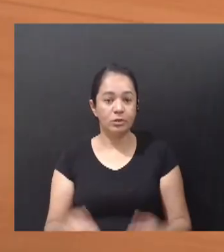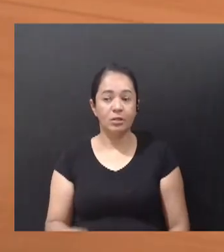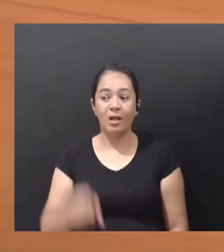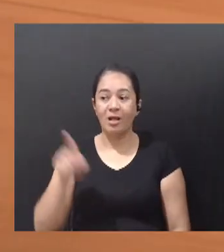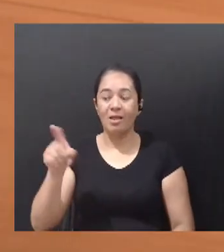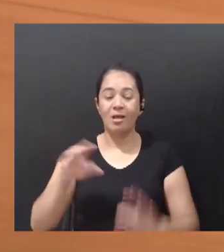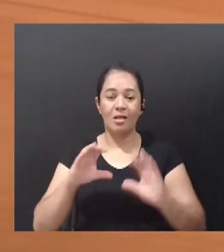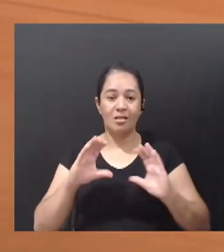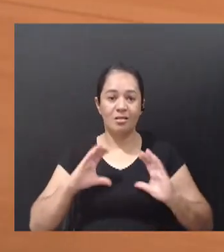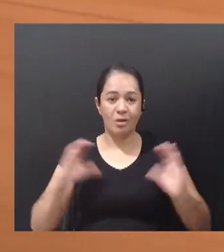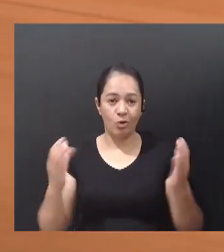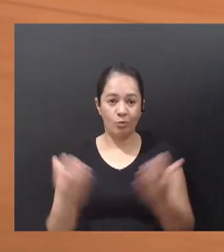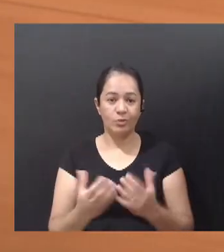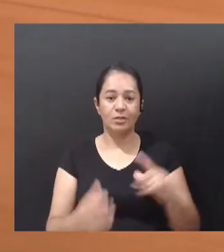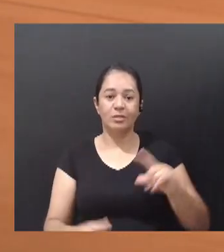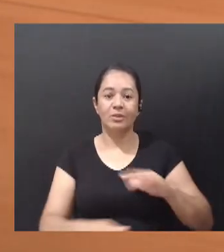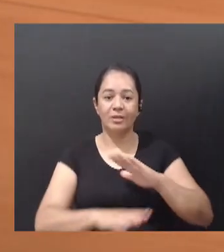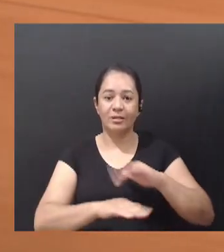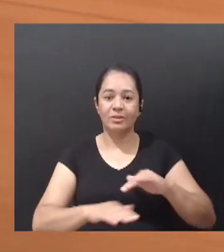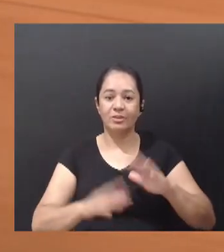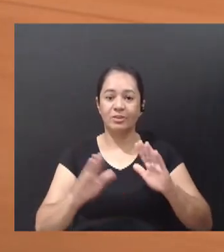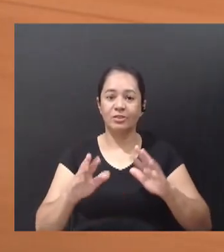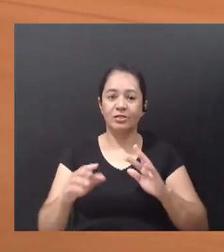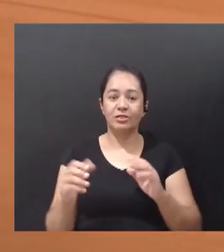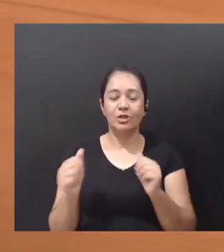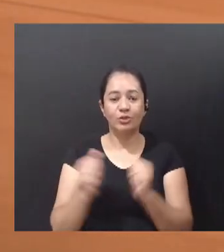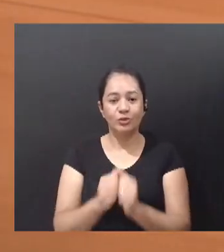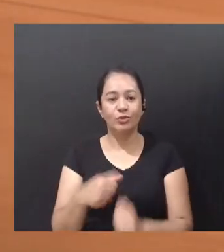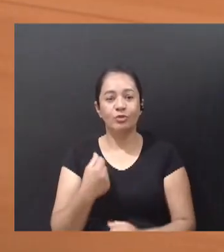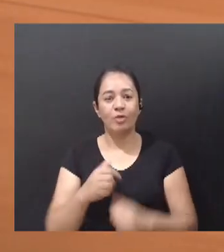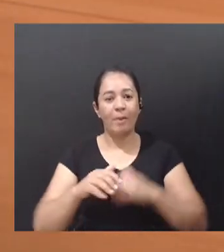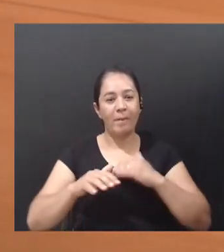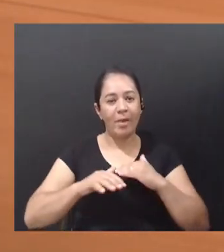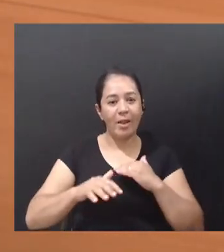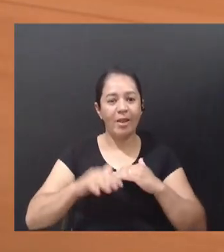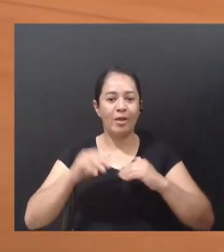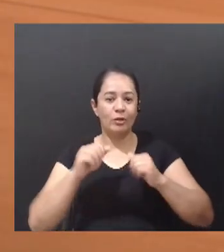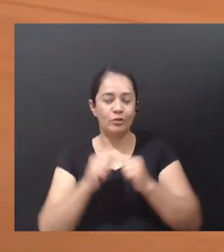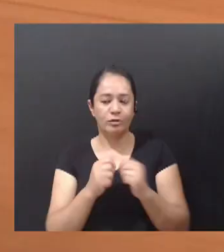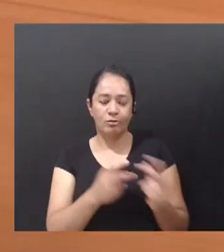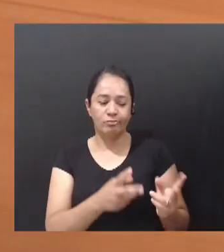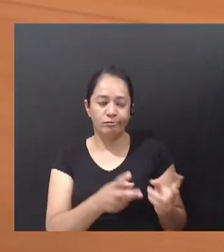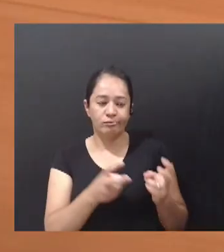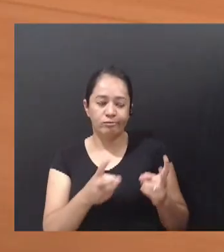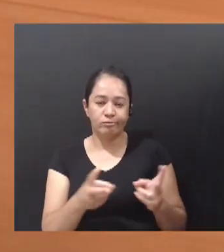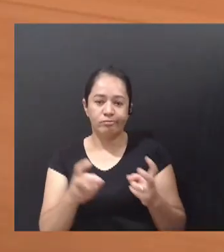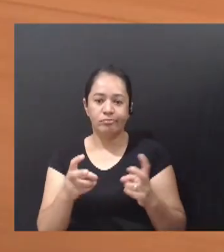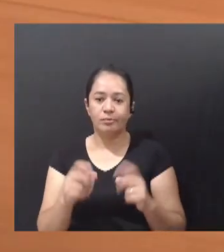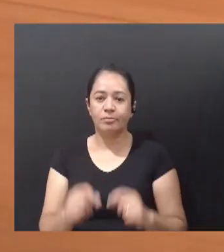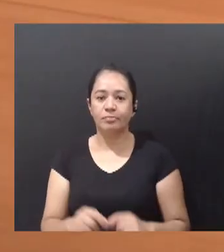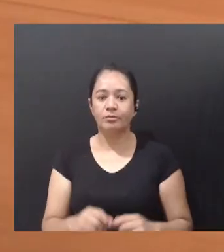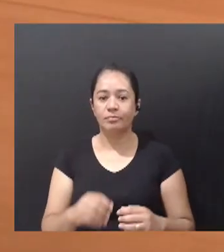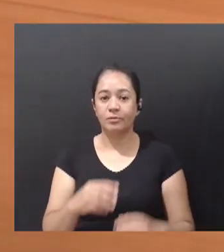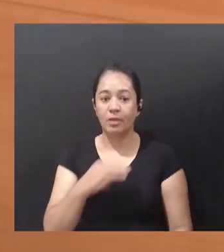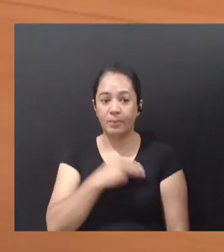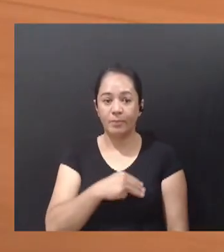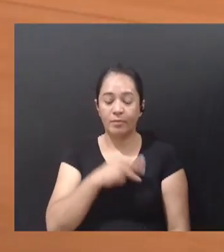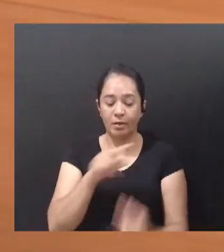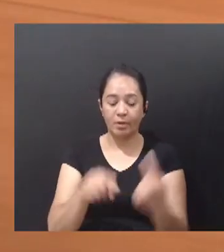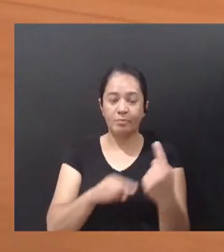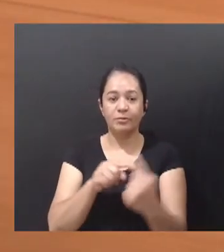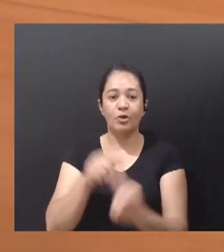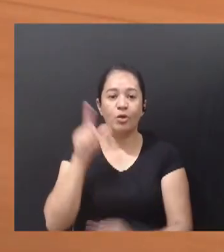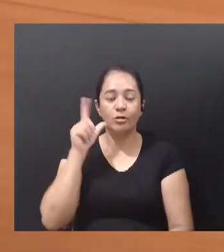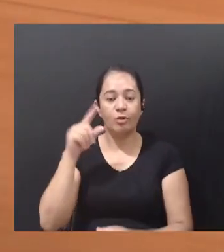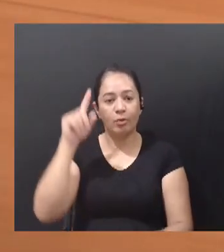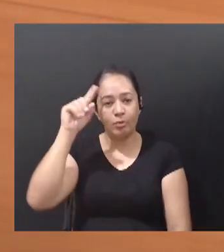crianças que já rimam na nossa batalha de rima. Então, tipo, eu observo que essa missão ela tá sendo cumprida dia após dia, tá ligado?